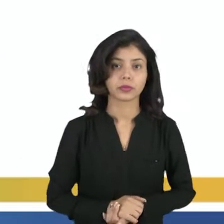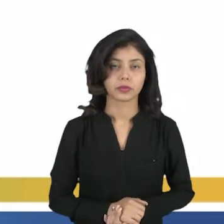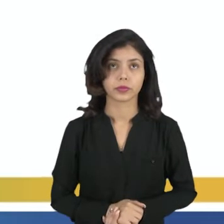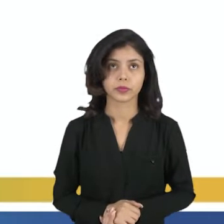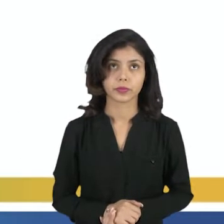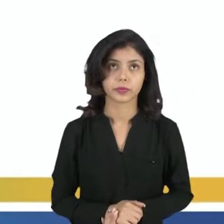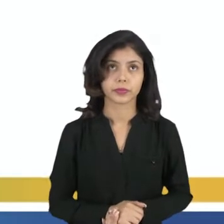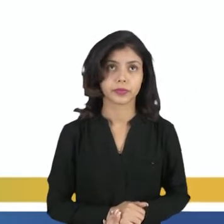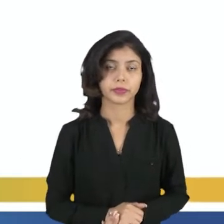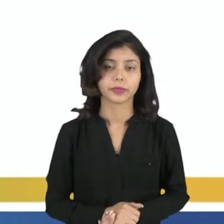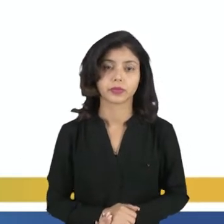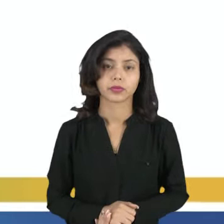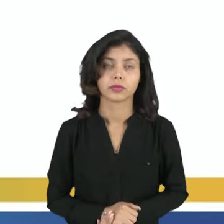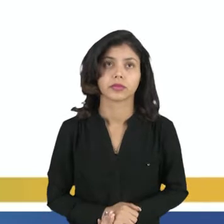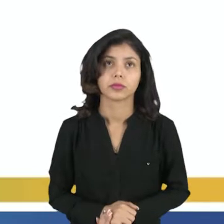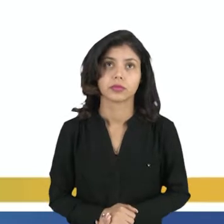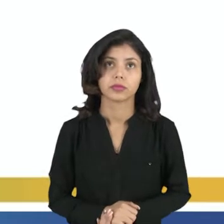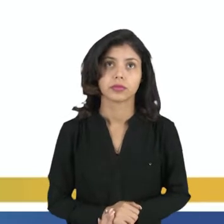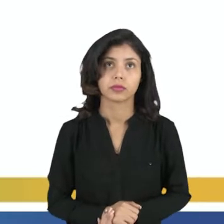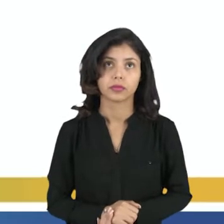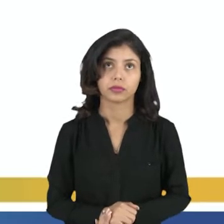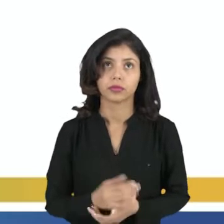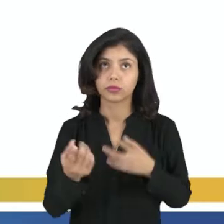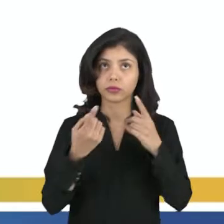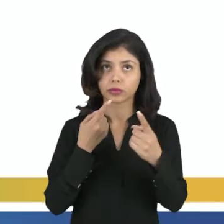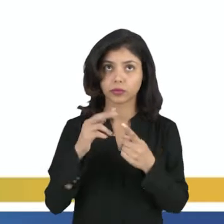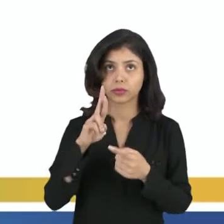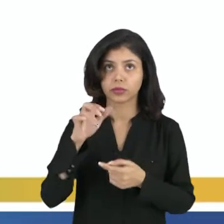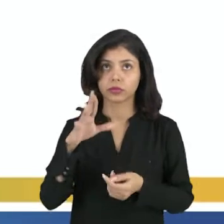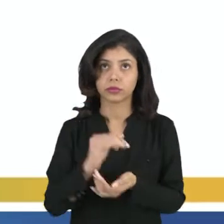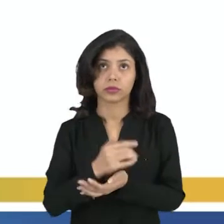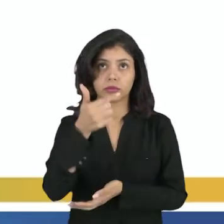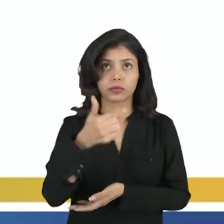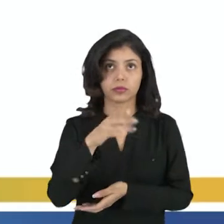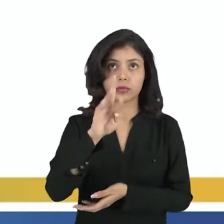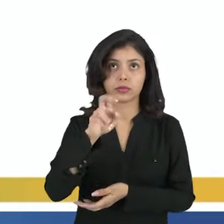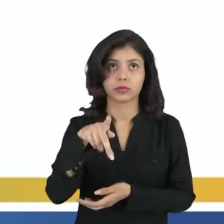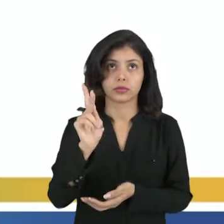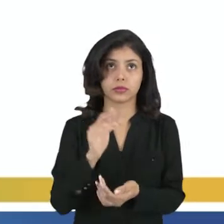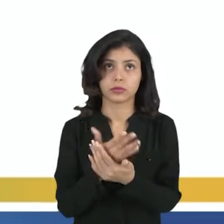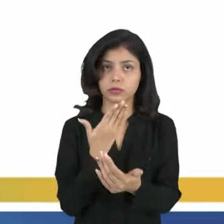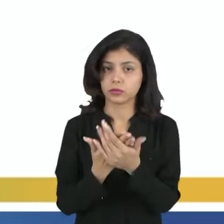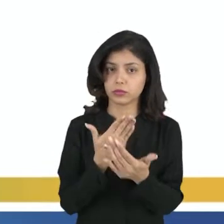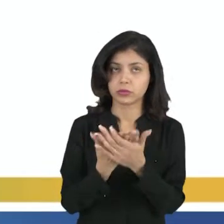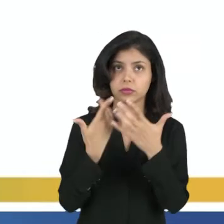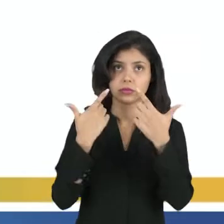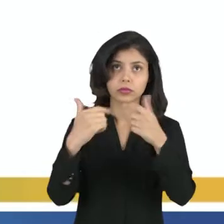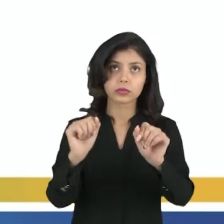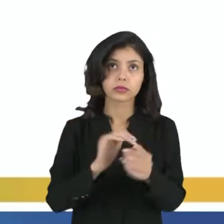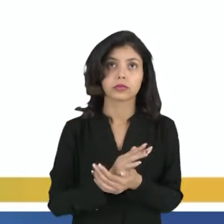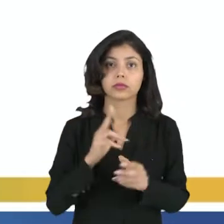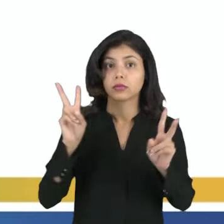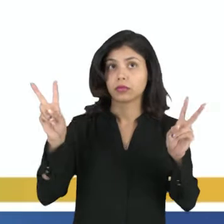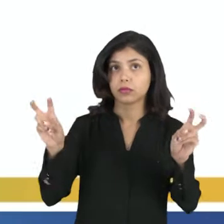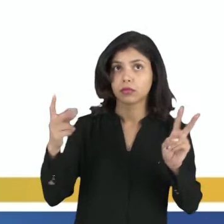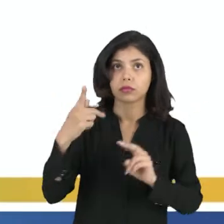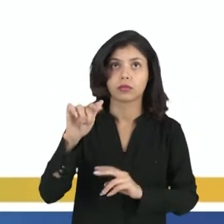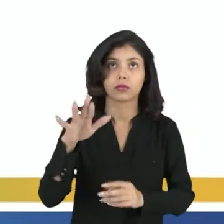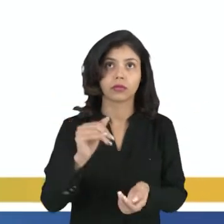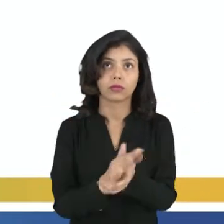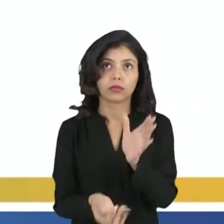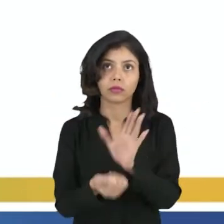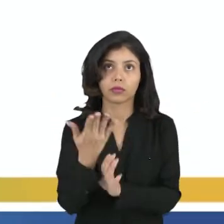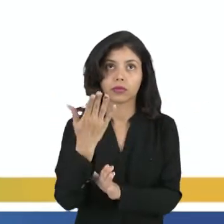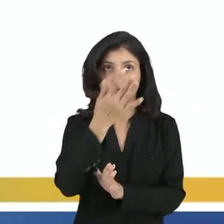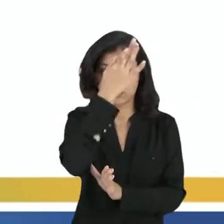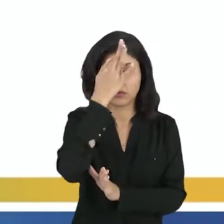Vamos lá. Então, a polifonia e o dialogismo segundo Bakhtin, né? Nos estudos linguísticos, o termo polifonia ele foi criado